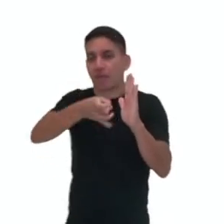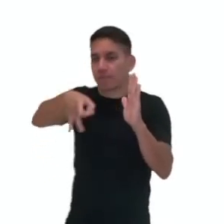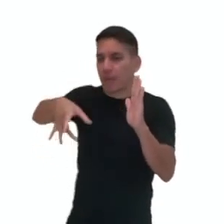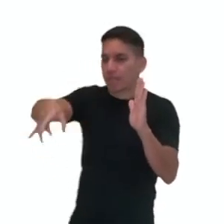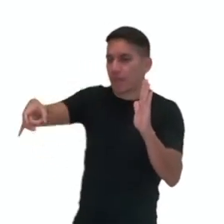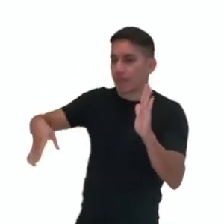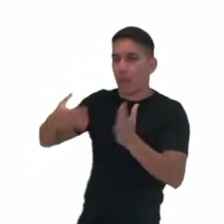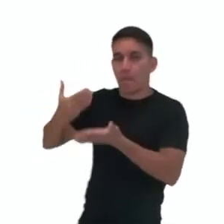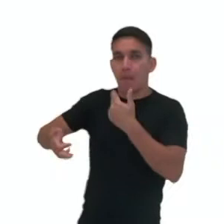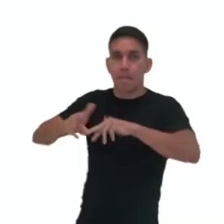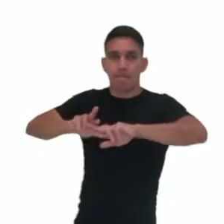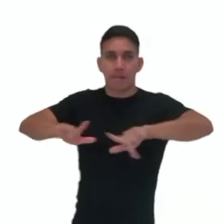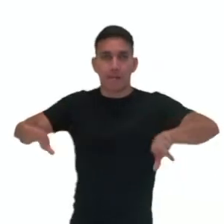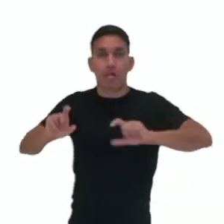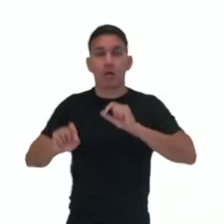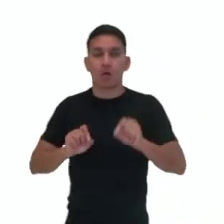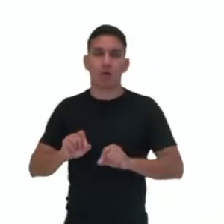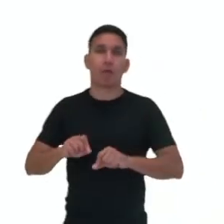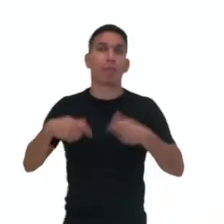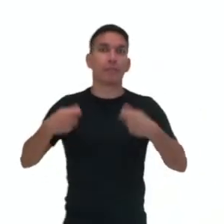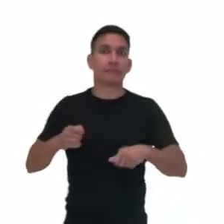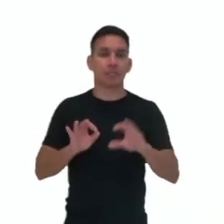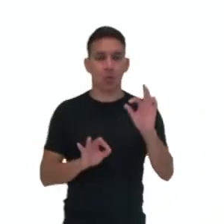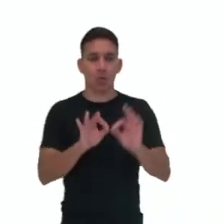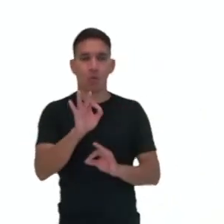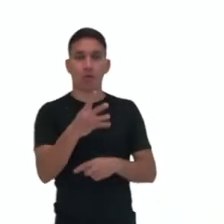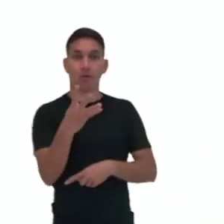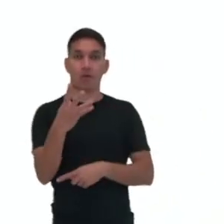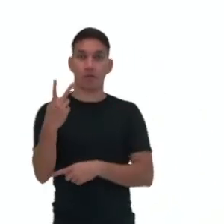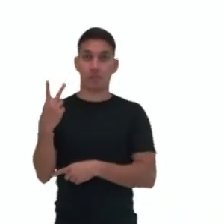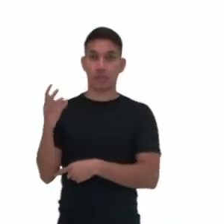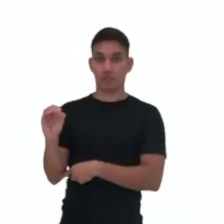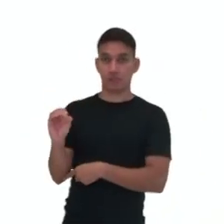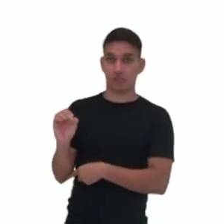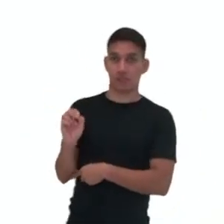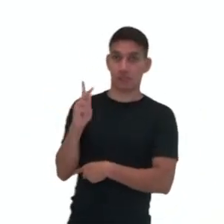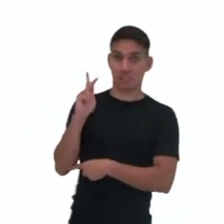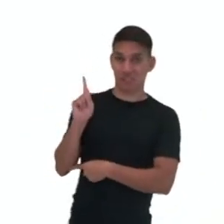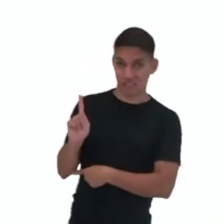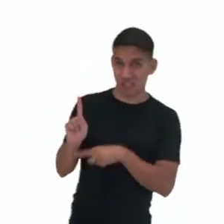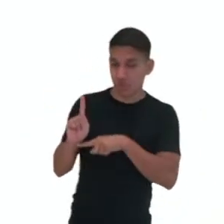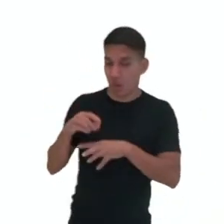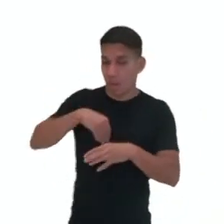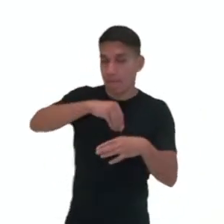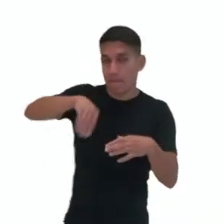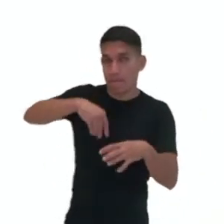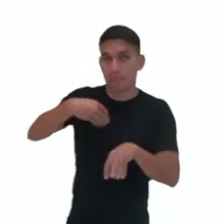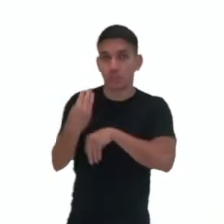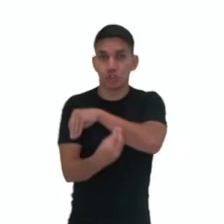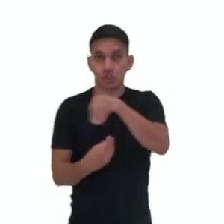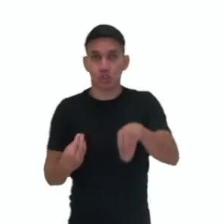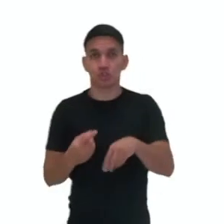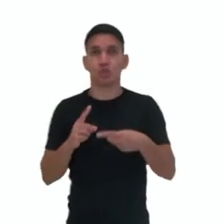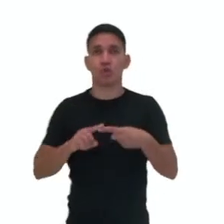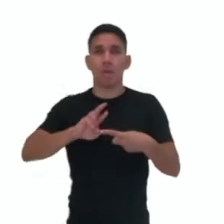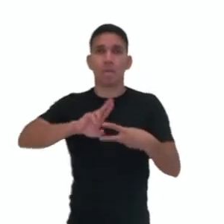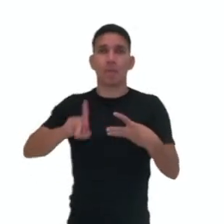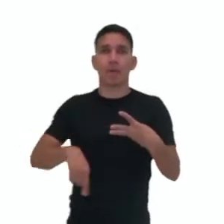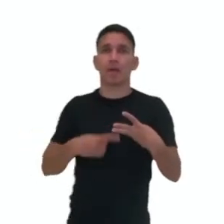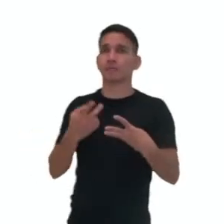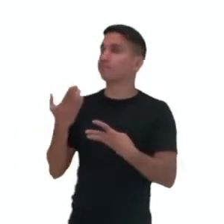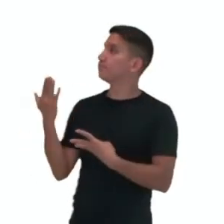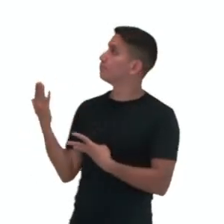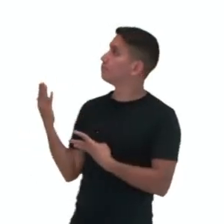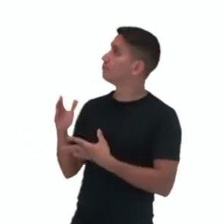material, será necessário preparar 420 kg de uma mistura com cimento, saibro e